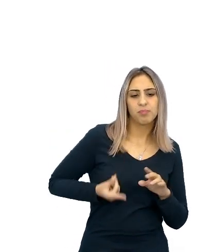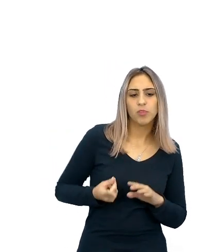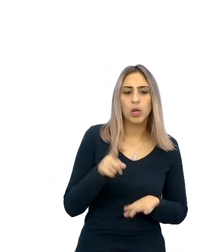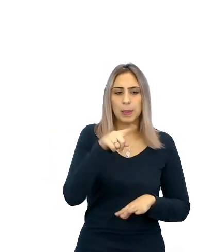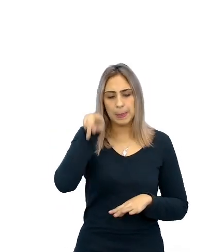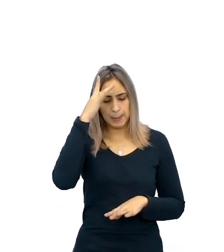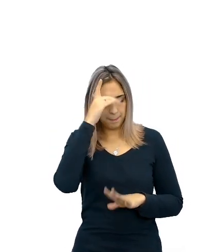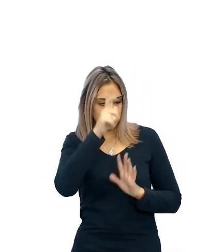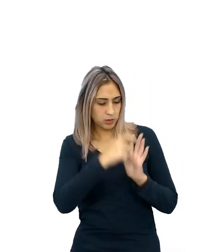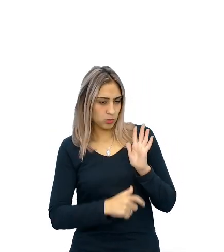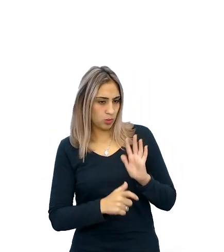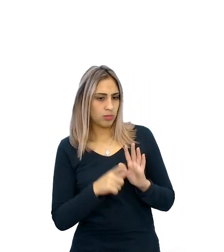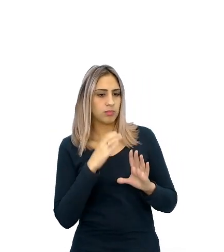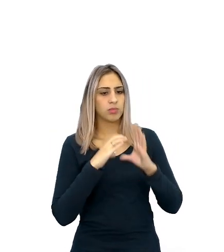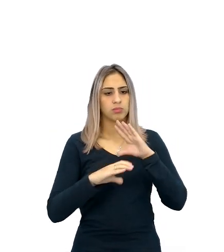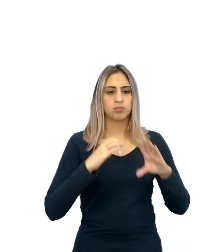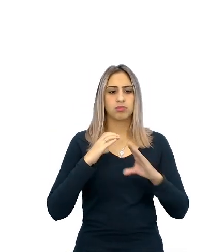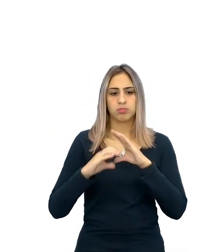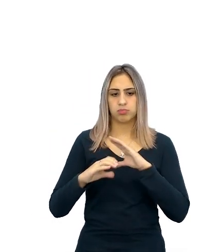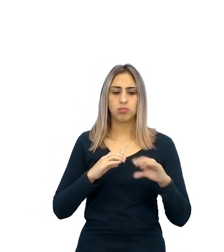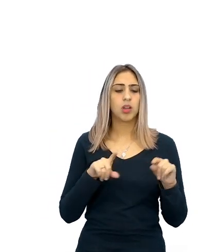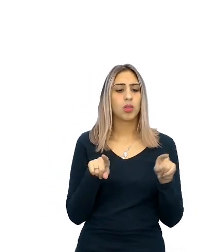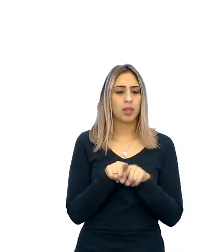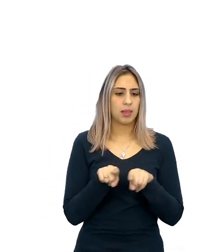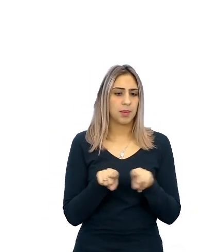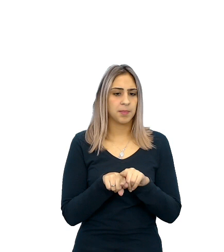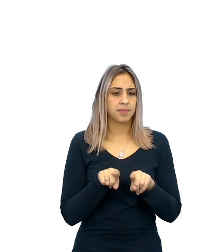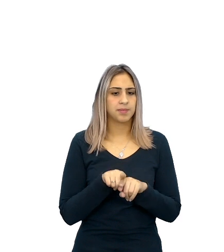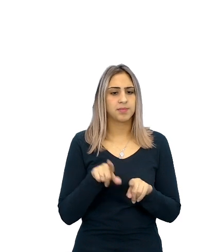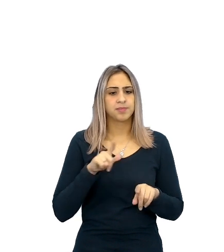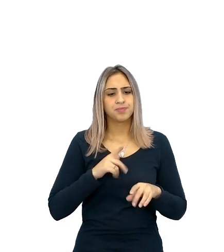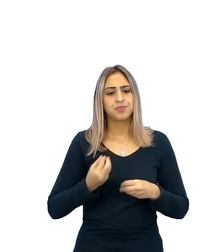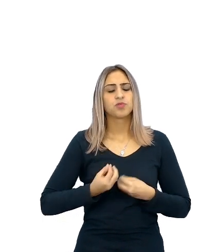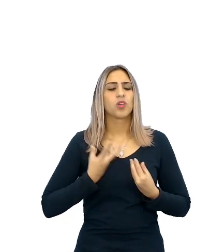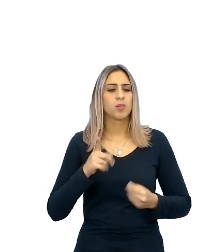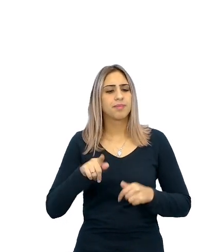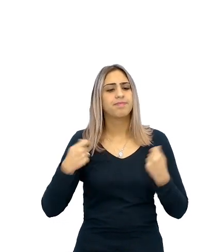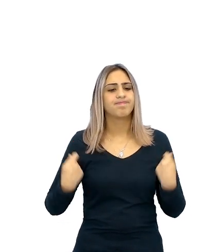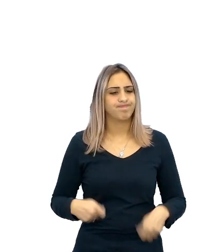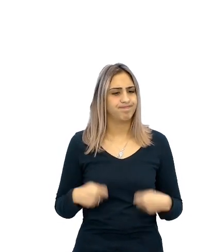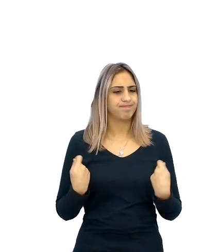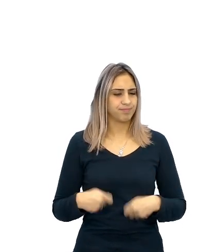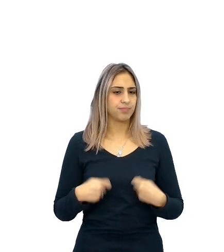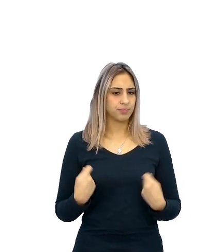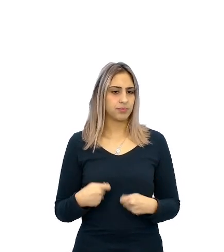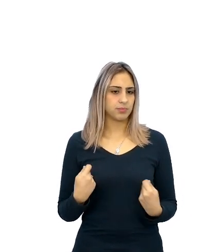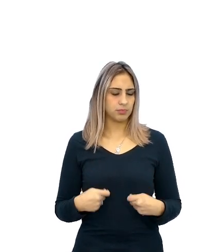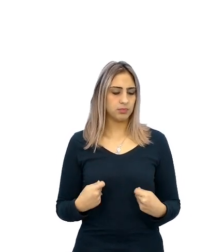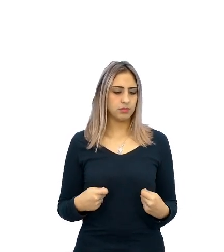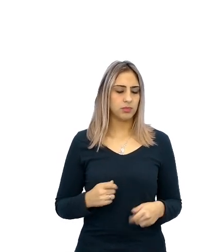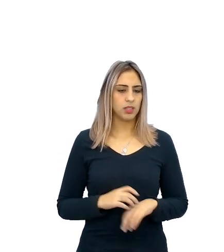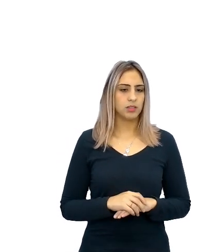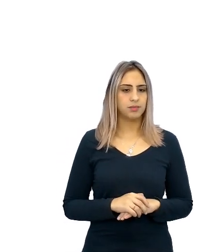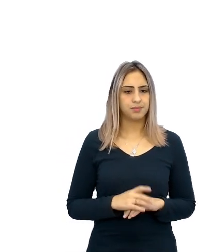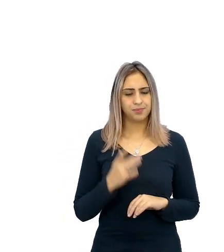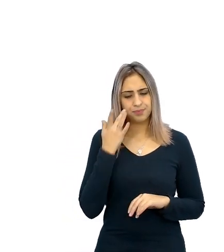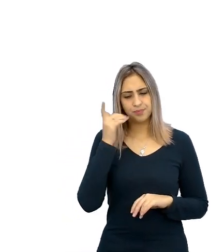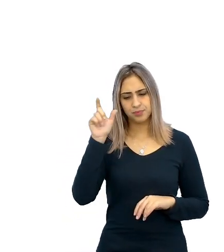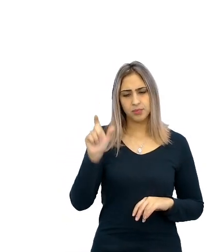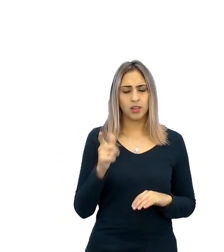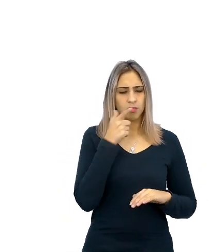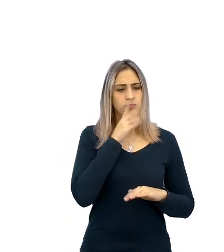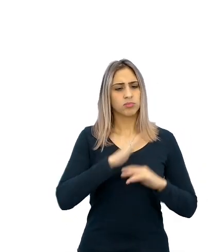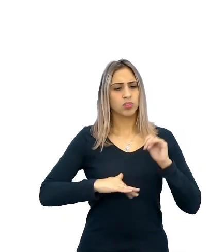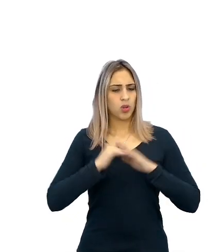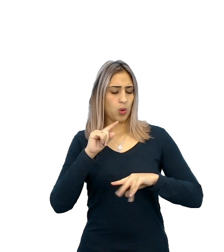autor. O comunicacional refere-se à quantidade de informações necessárias ao interlocutor para